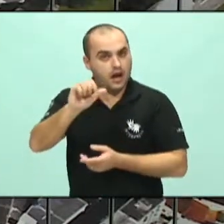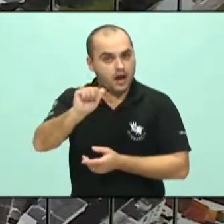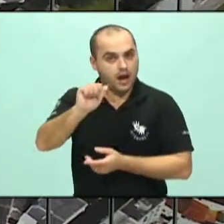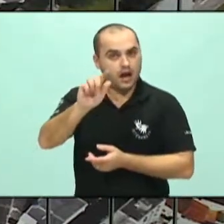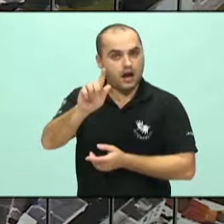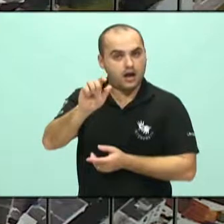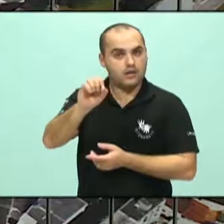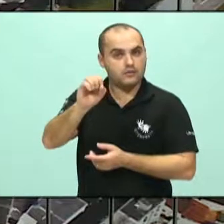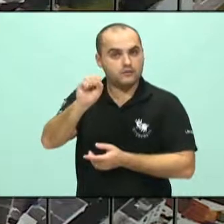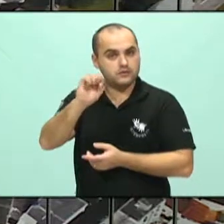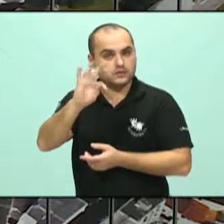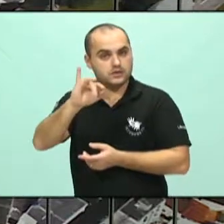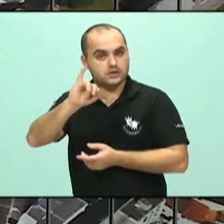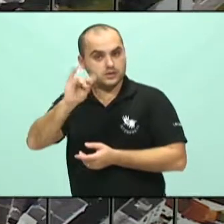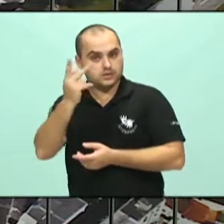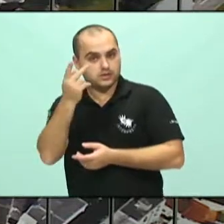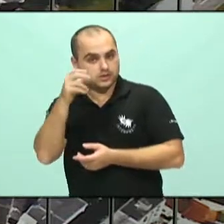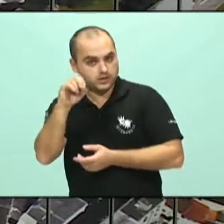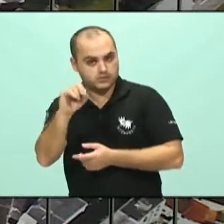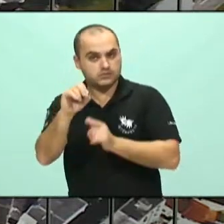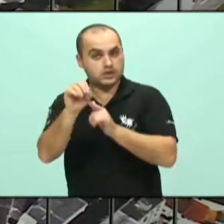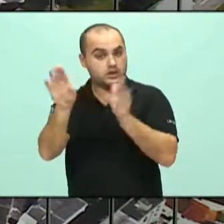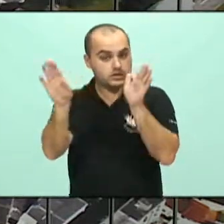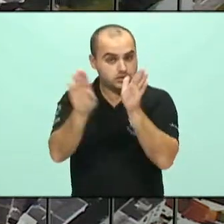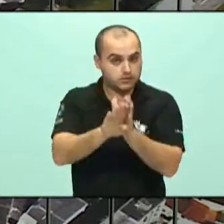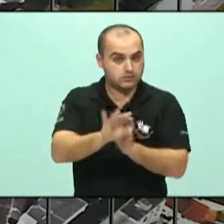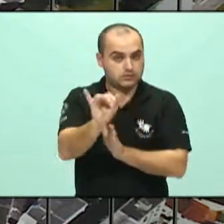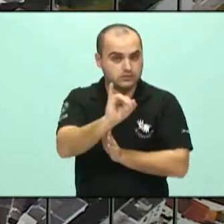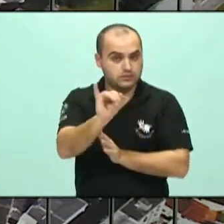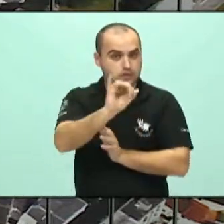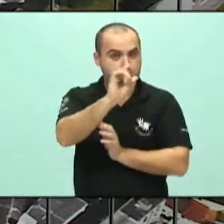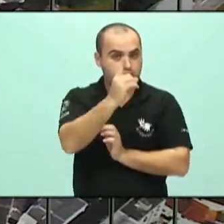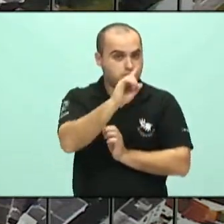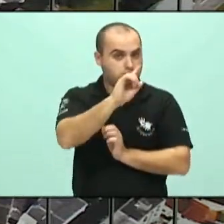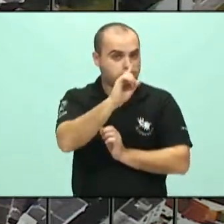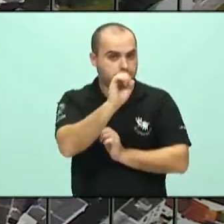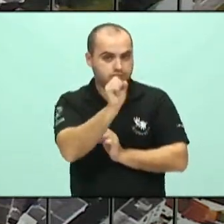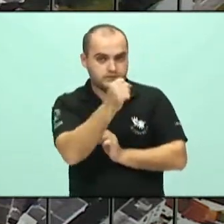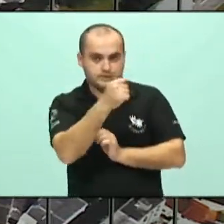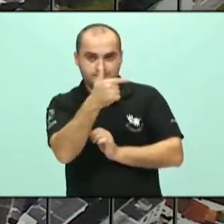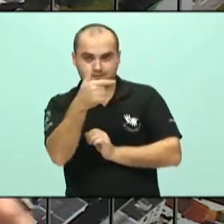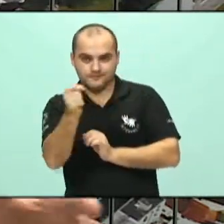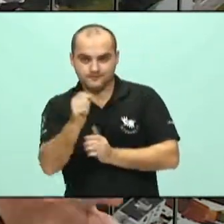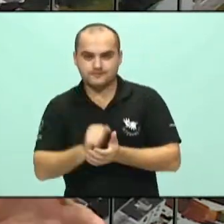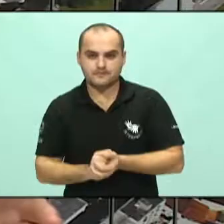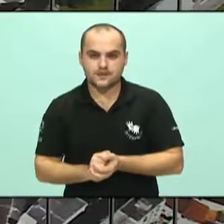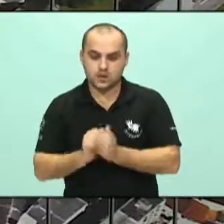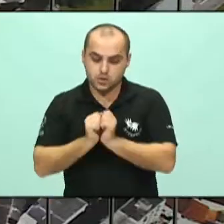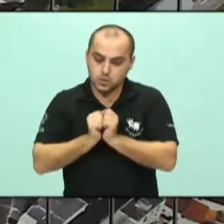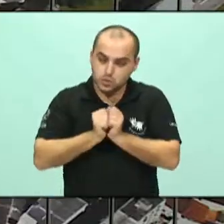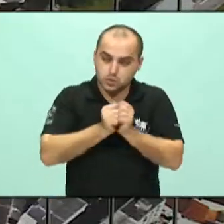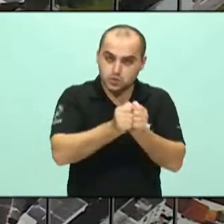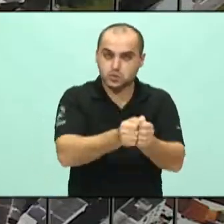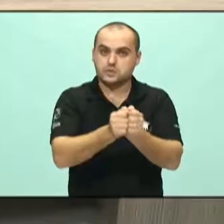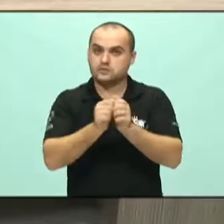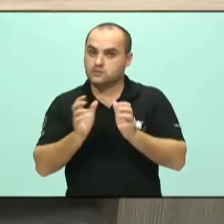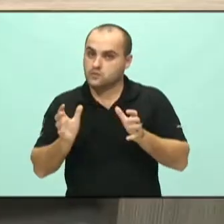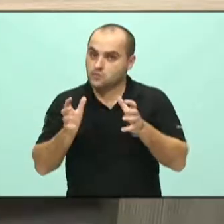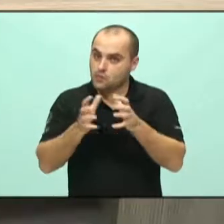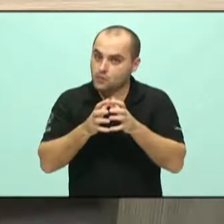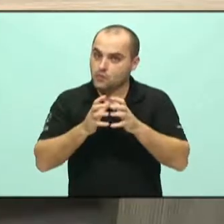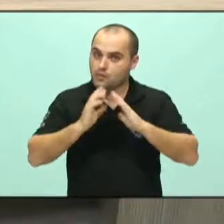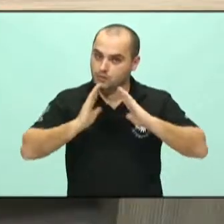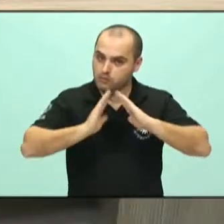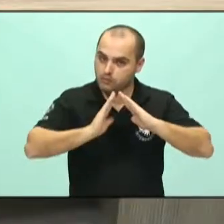chegou em Itajaí na década de 1820 e que, junto com um grupo de